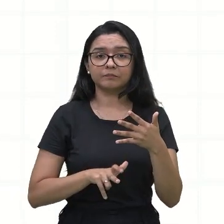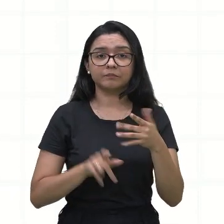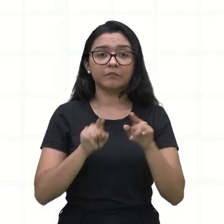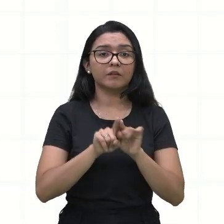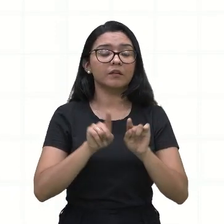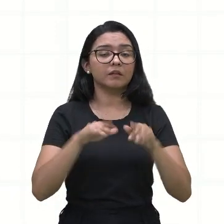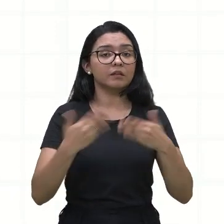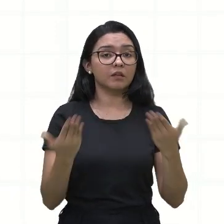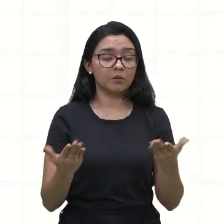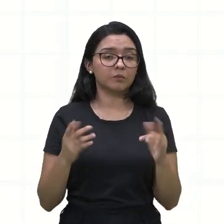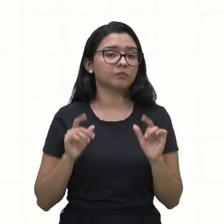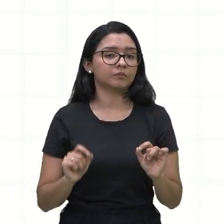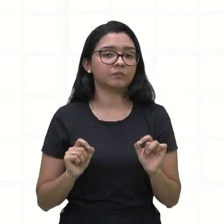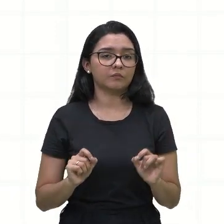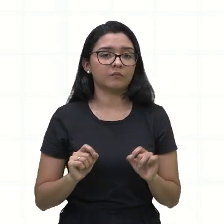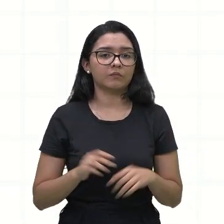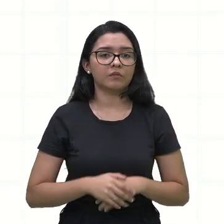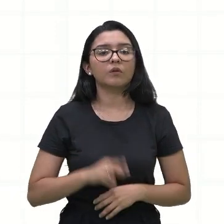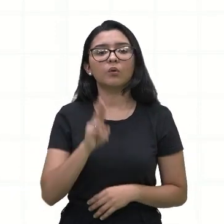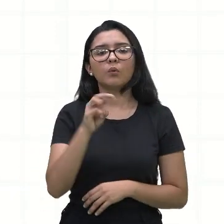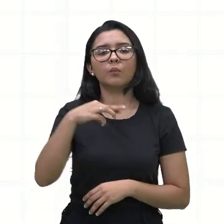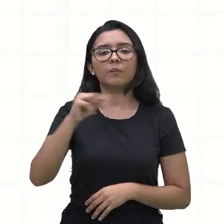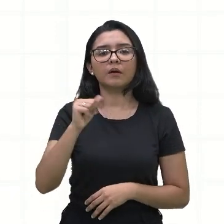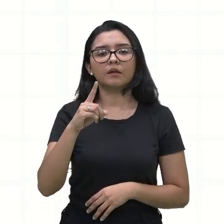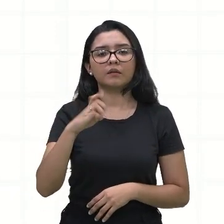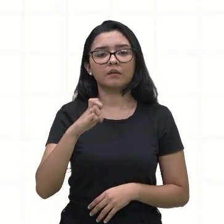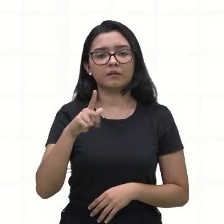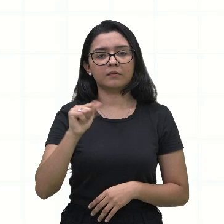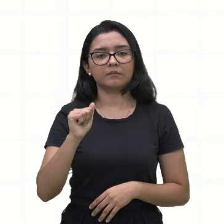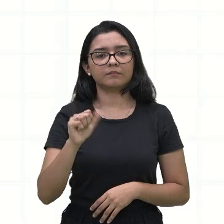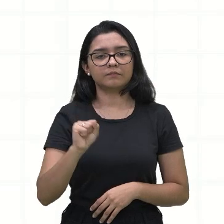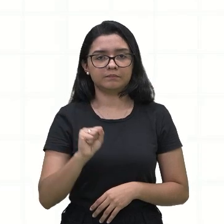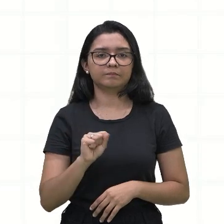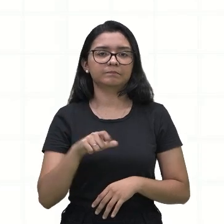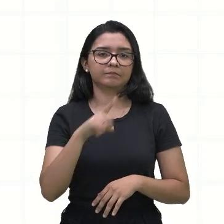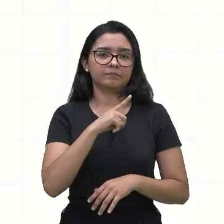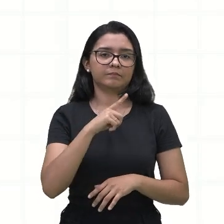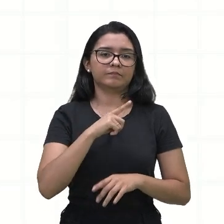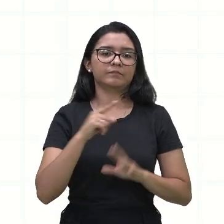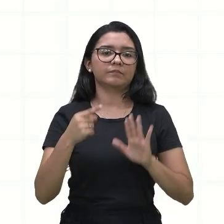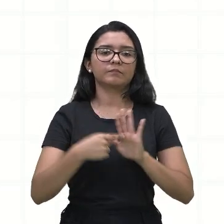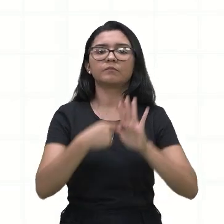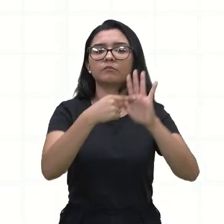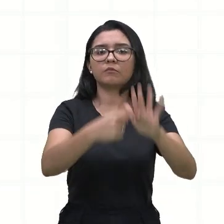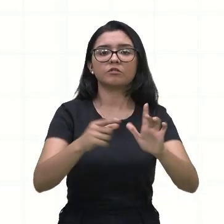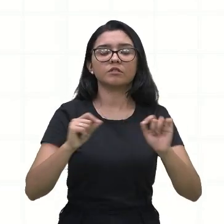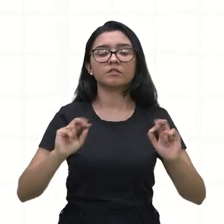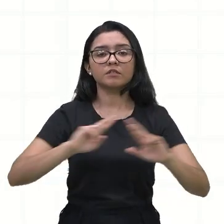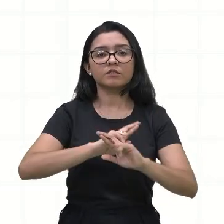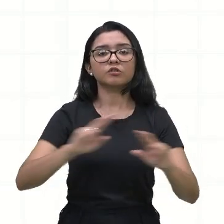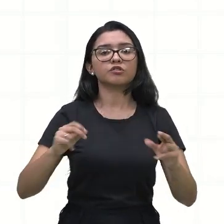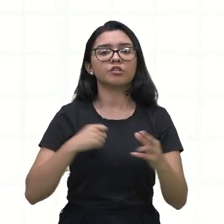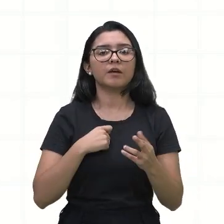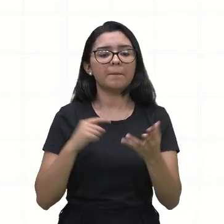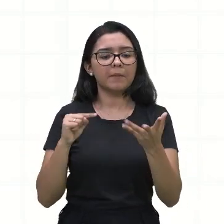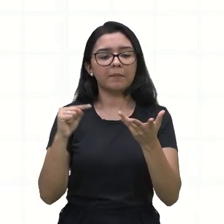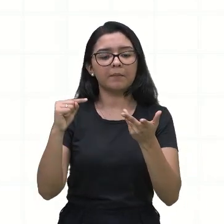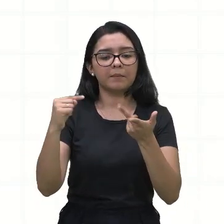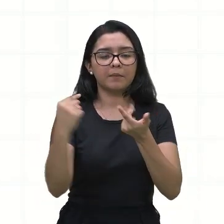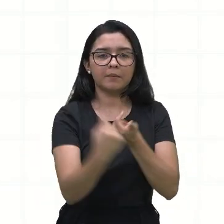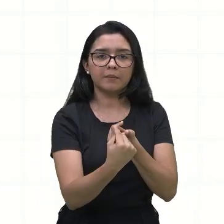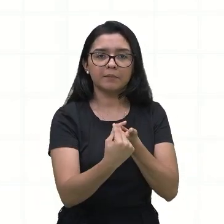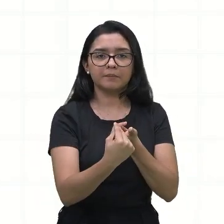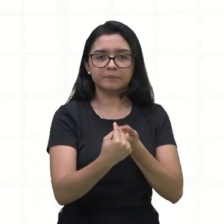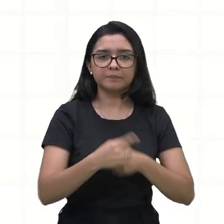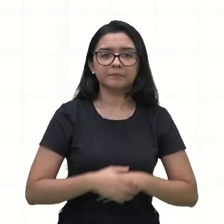Então, uma delas, ele começa a estabelecer essa relação de enumerações